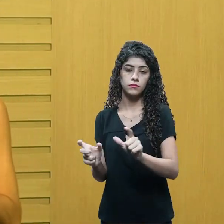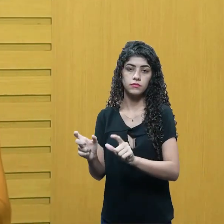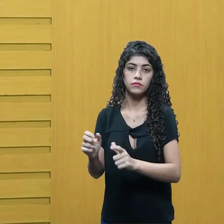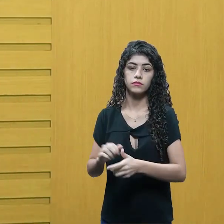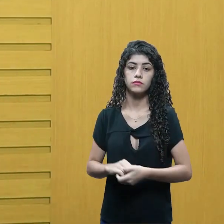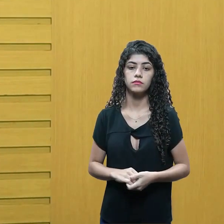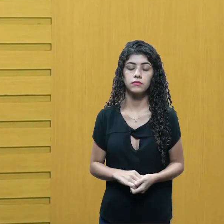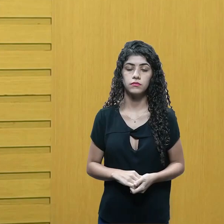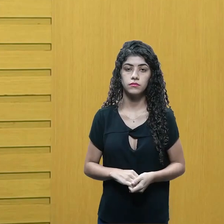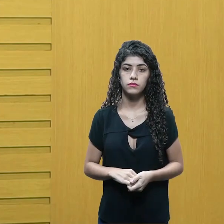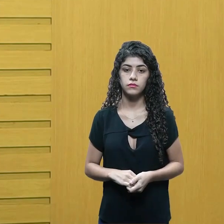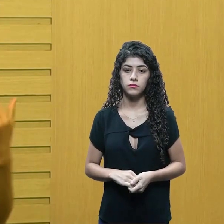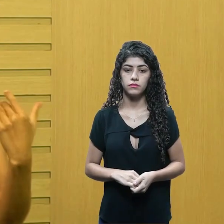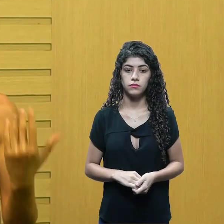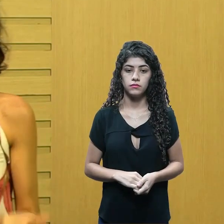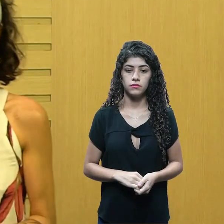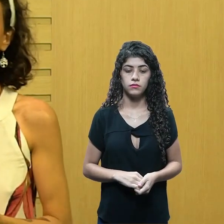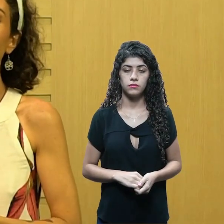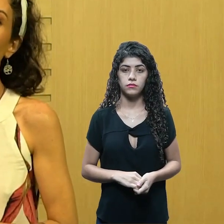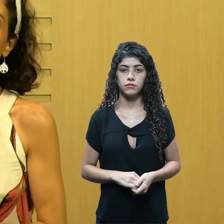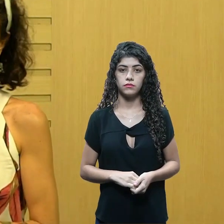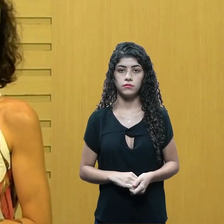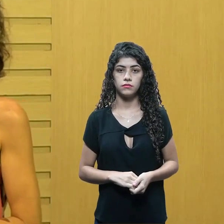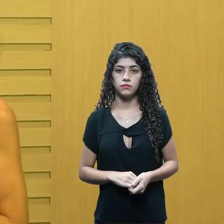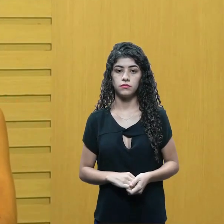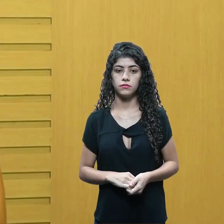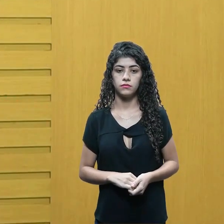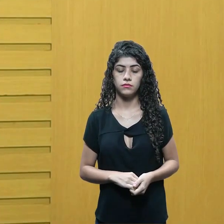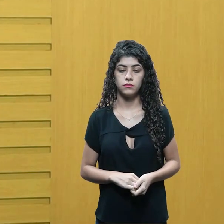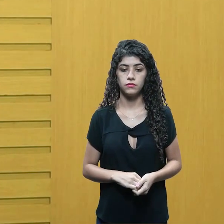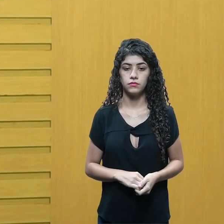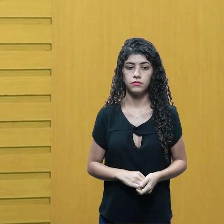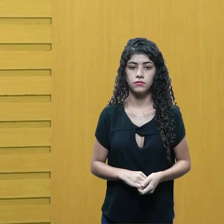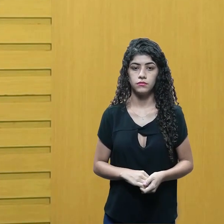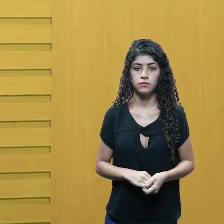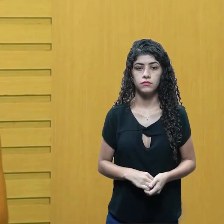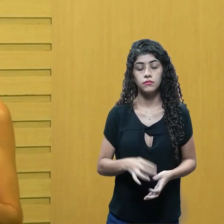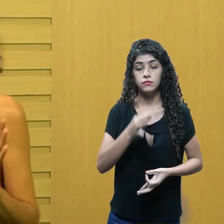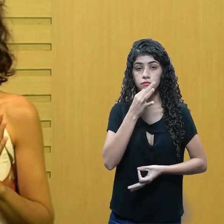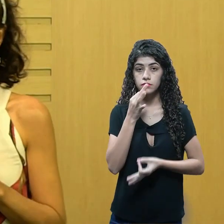cada fornecedor e prestador de serviço.